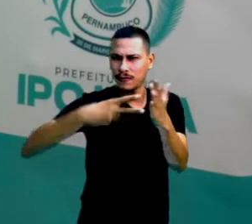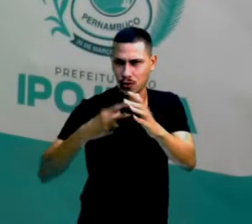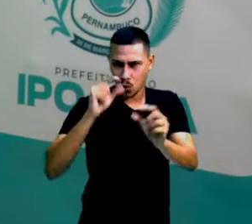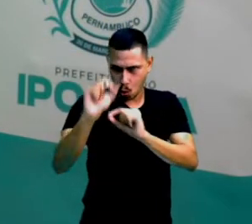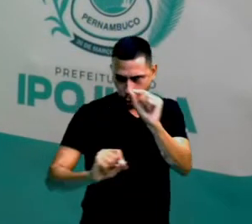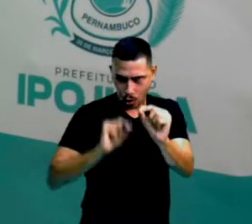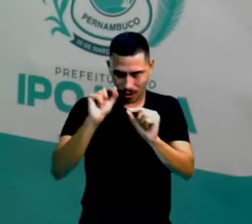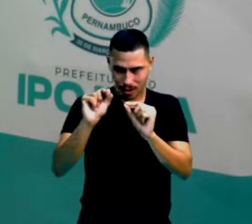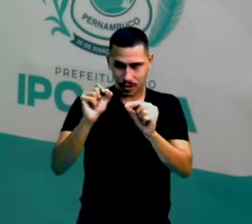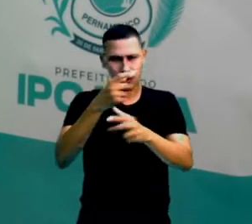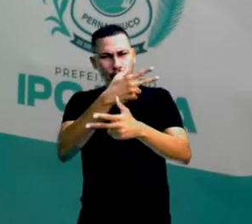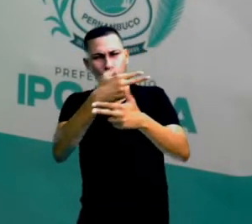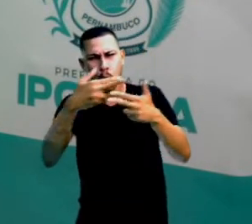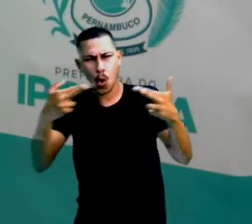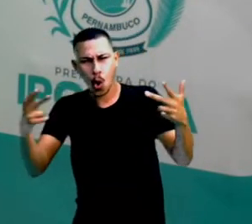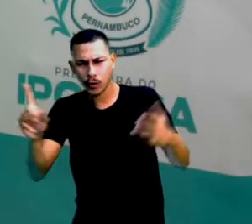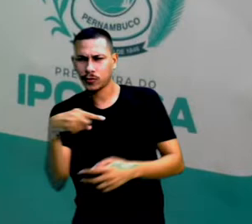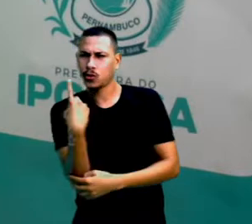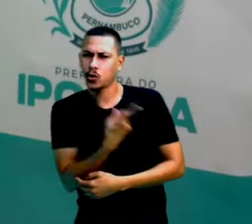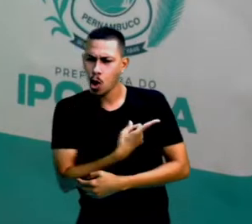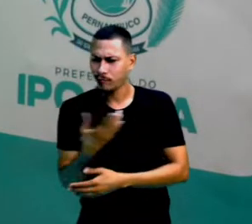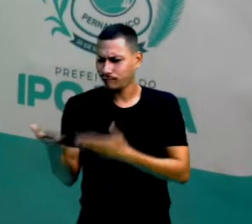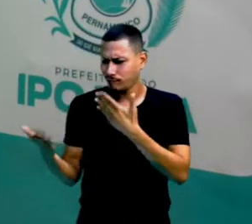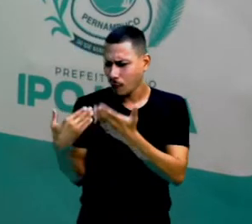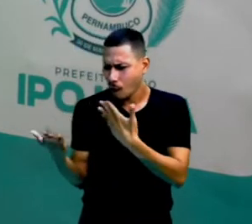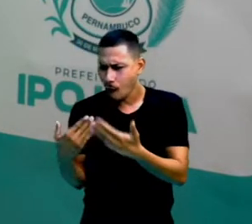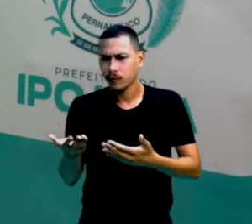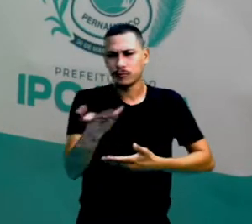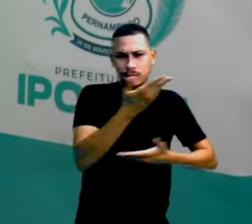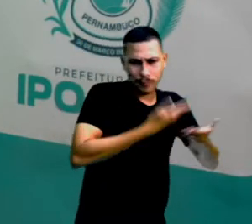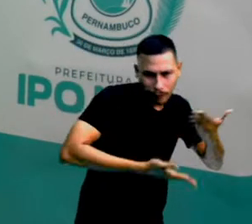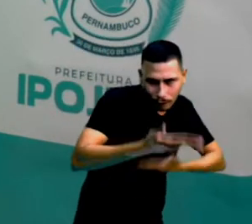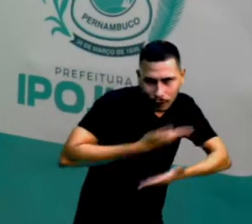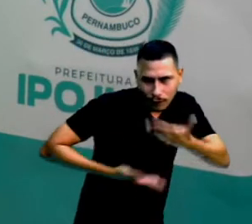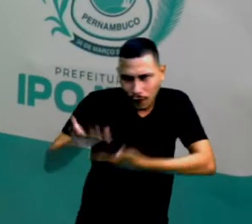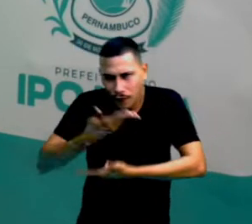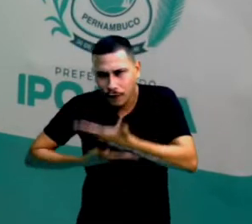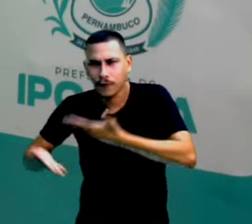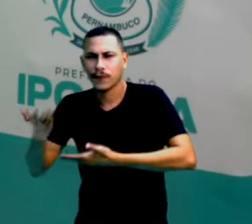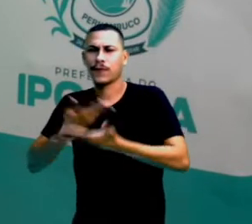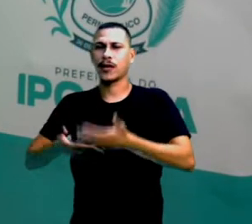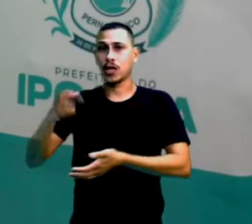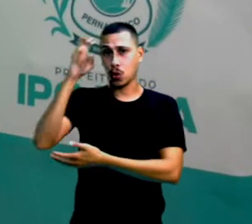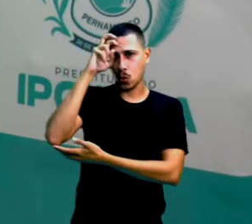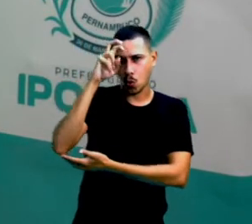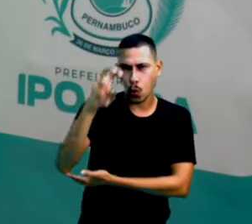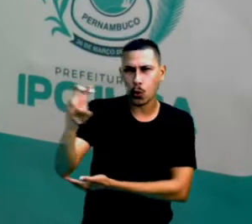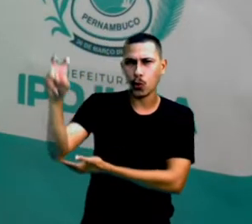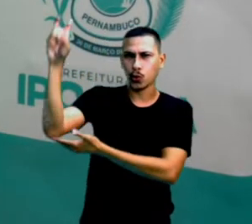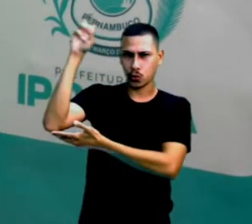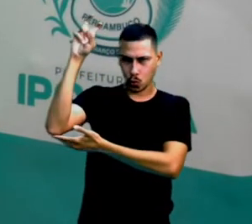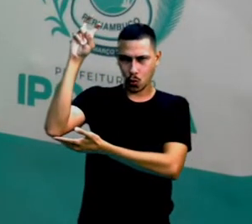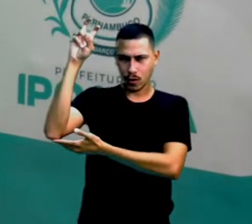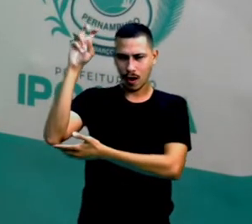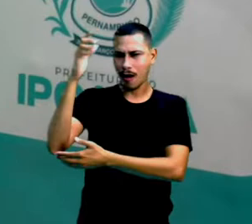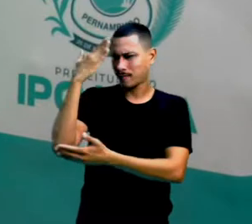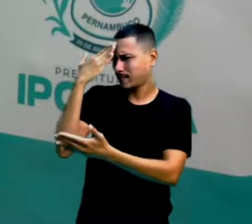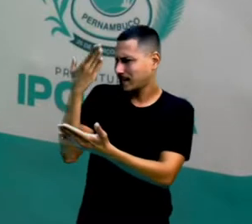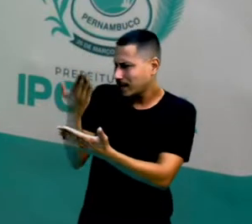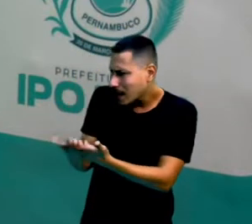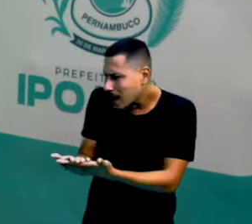aquilo que a gente compartilha na nossa cultura, as nossas crenças,